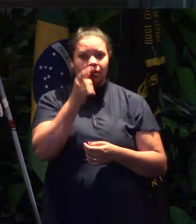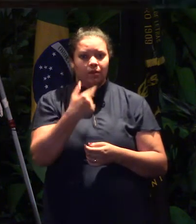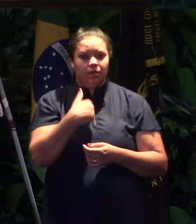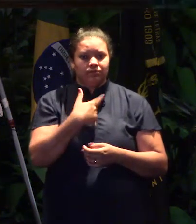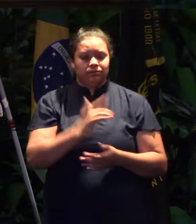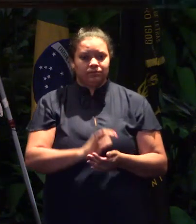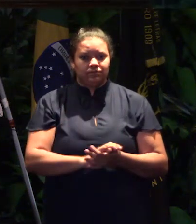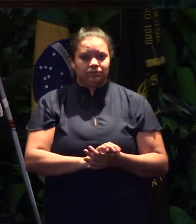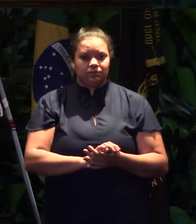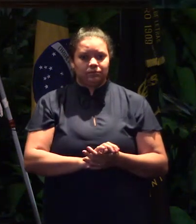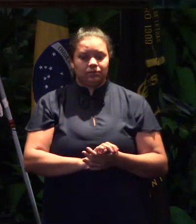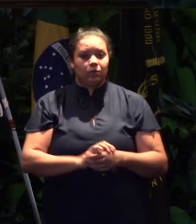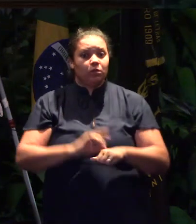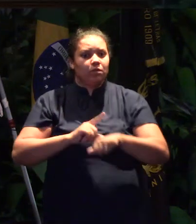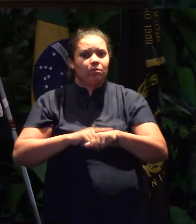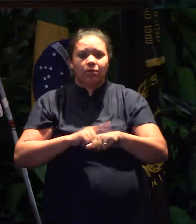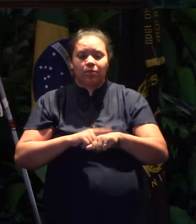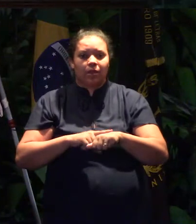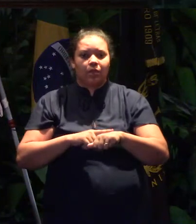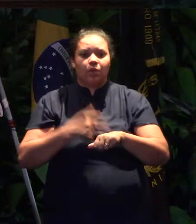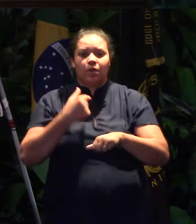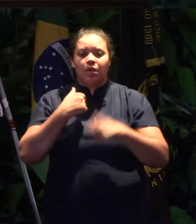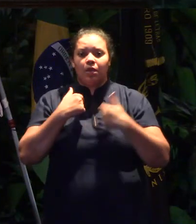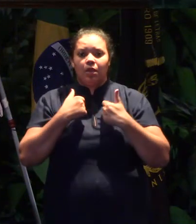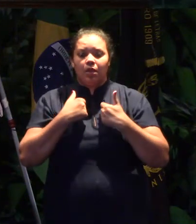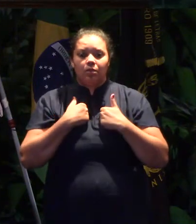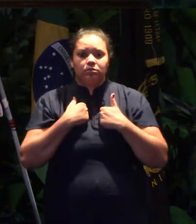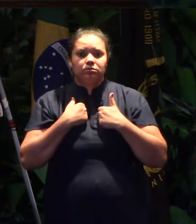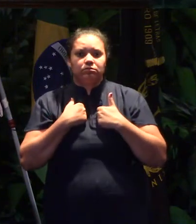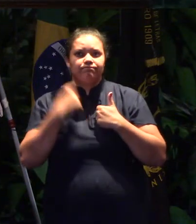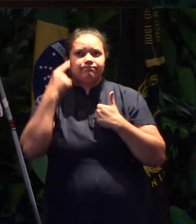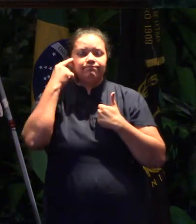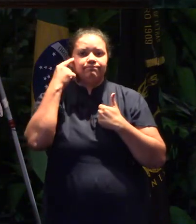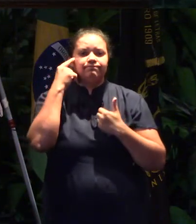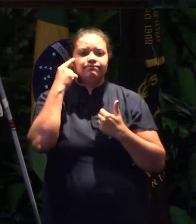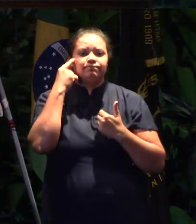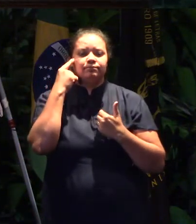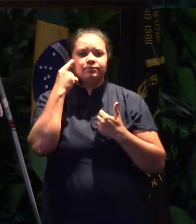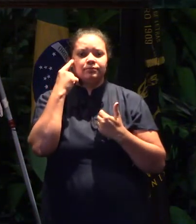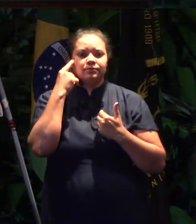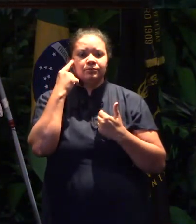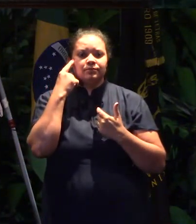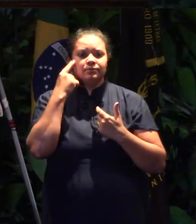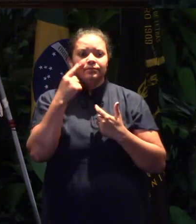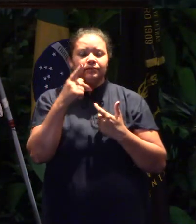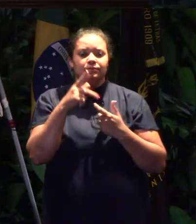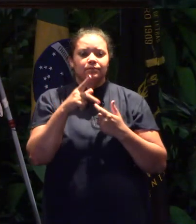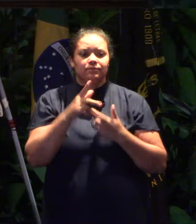momento, todo momento que você está falando, eu fico muito com o grande ícone, assim, do escritor, né, que é